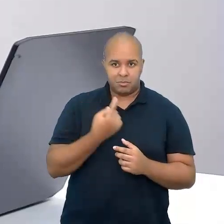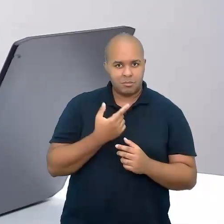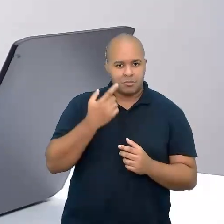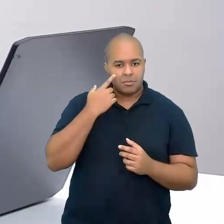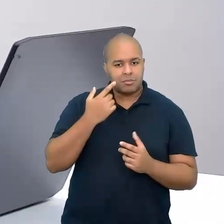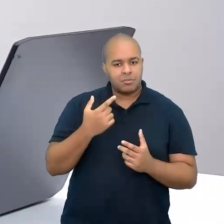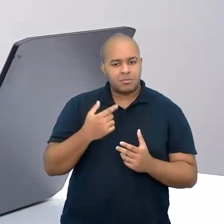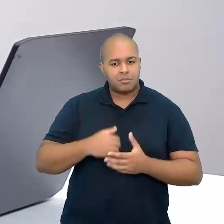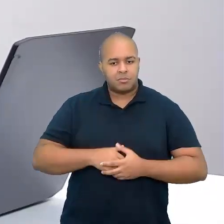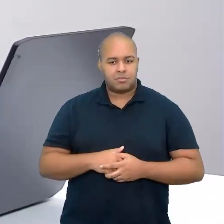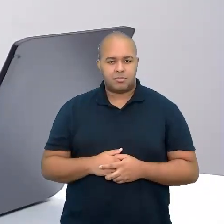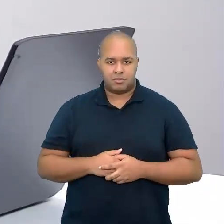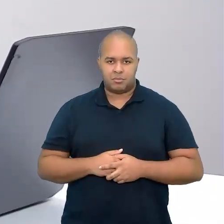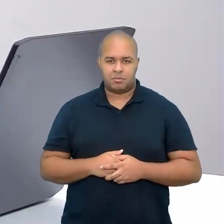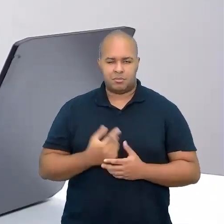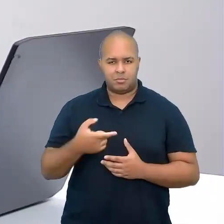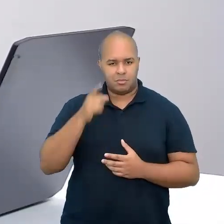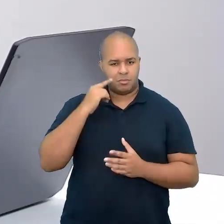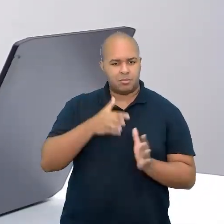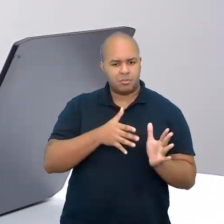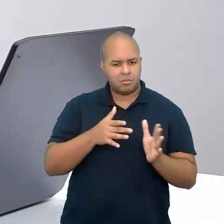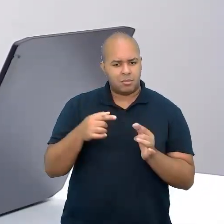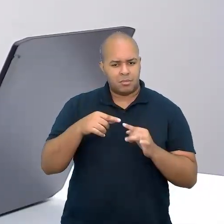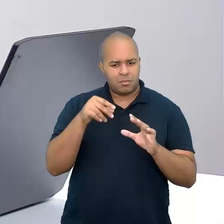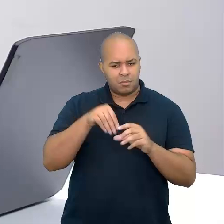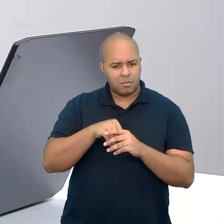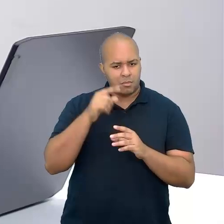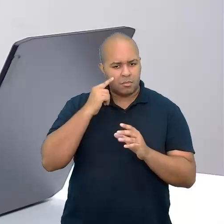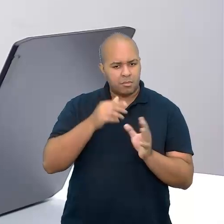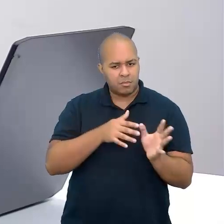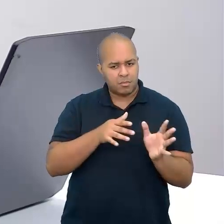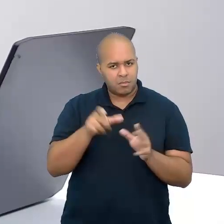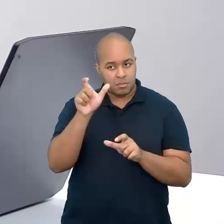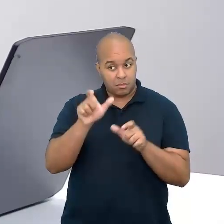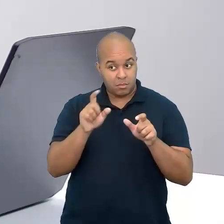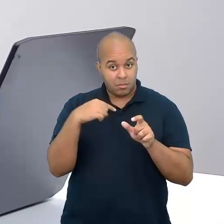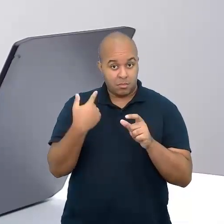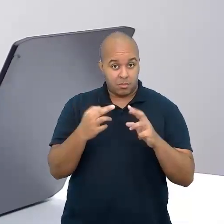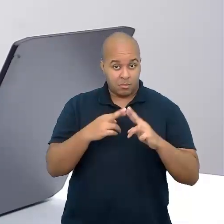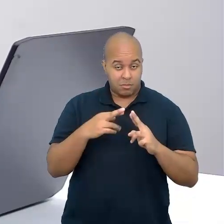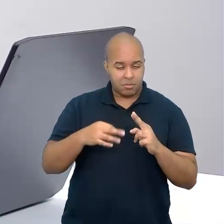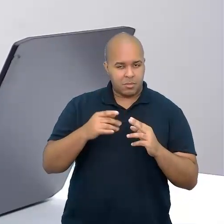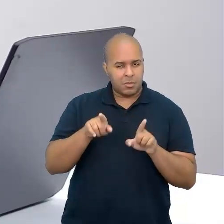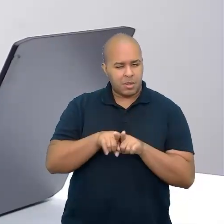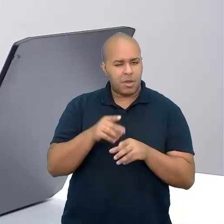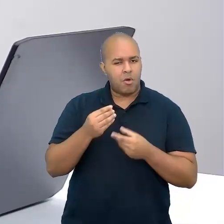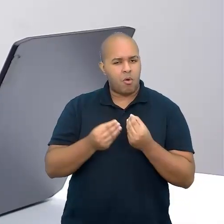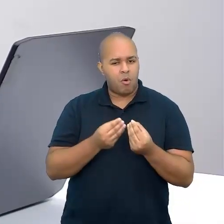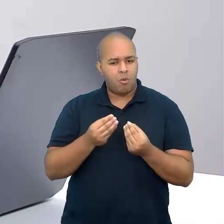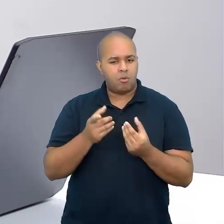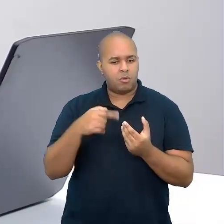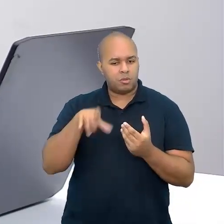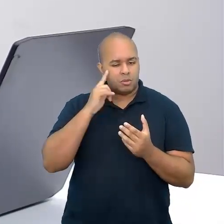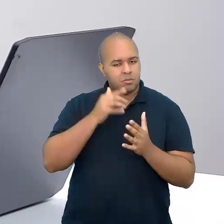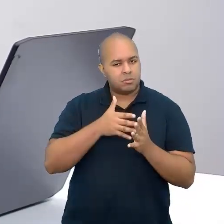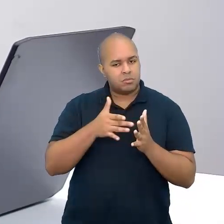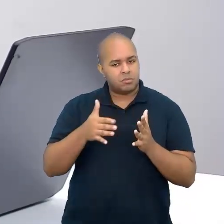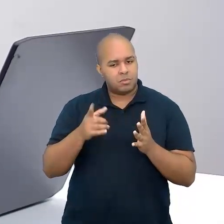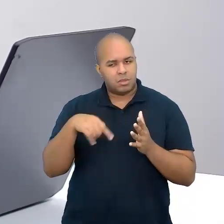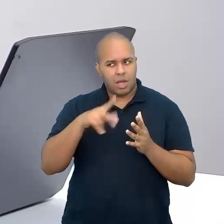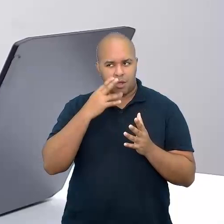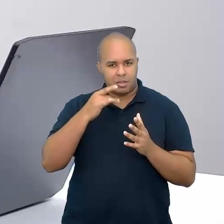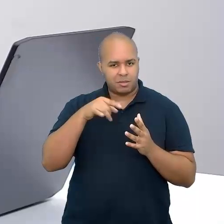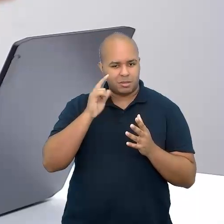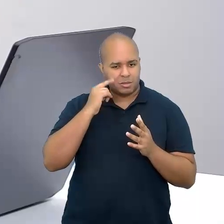vamos posto nessa esse perfil da nossa rede como que a medida que a gente